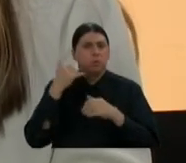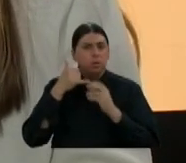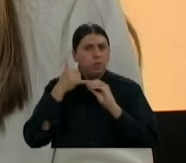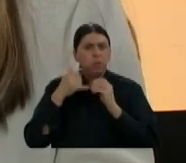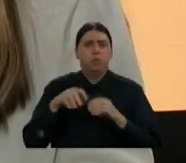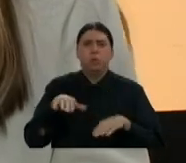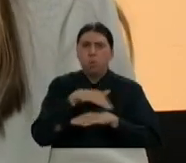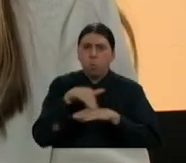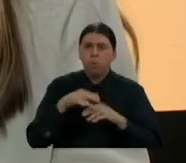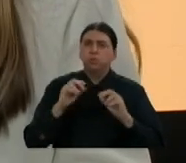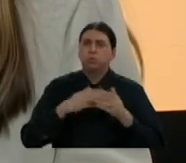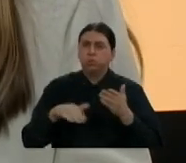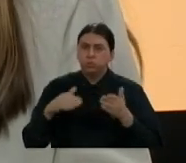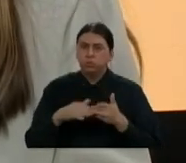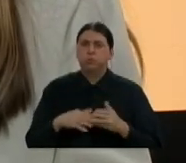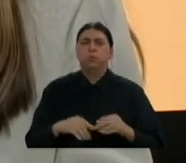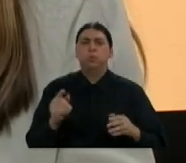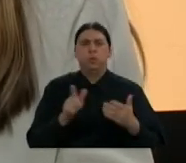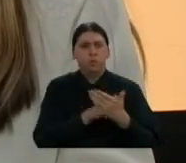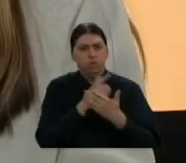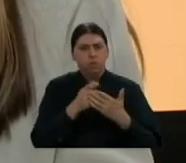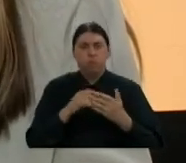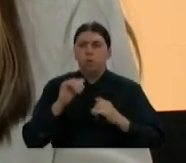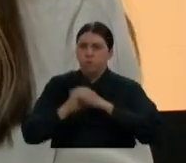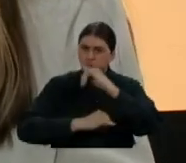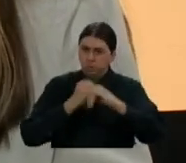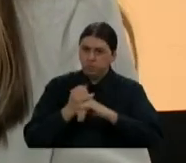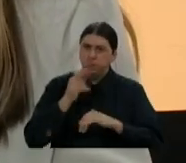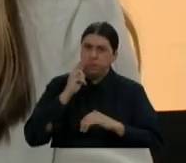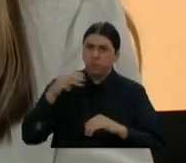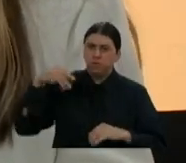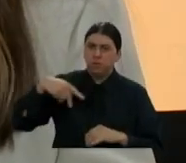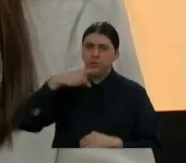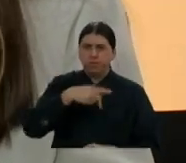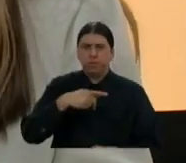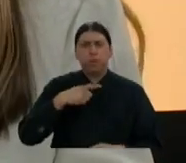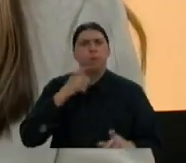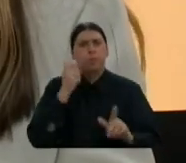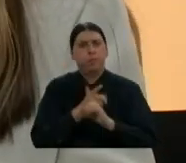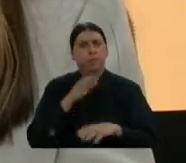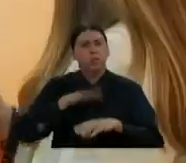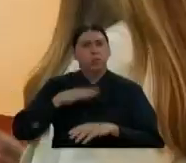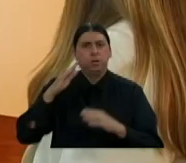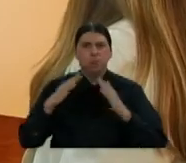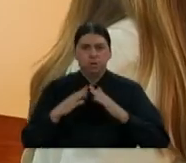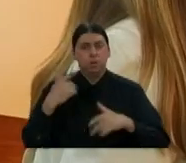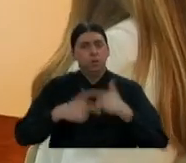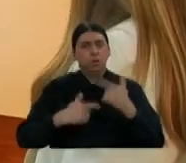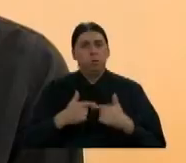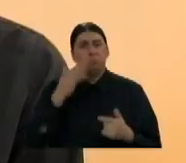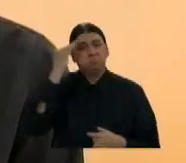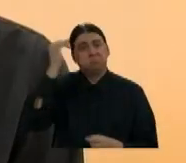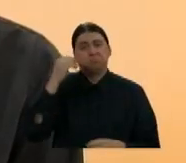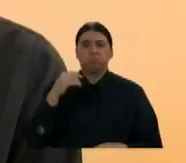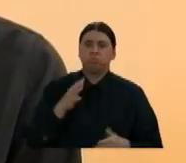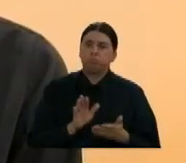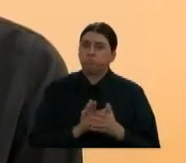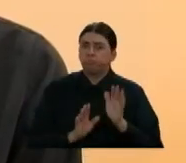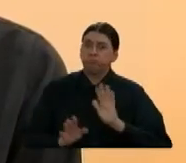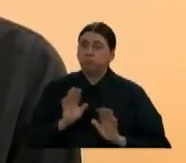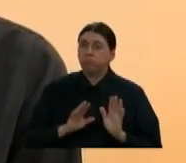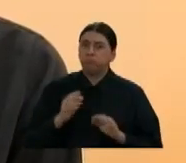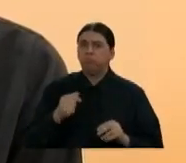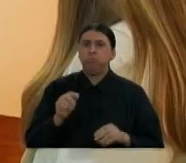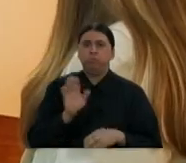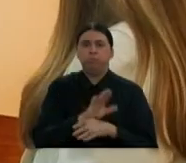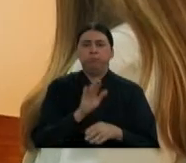página do ministério público que vai poder então visualizar mais próxima da sua residência de seu trabalho e quem sabe contribuir para essas crianças e adolescentes